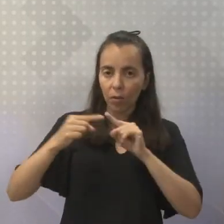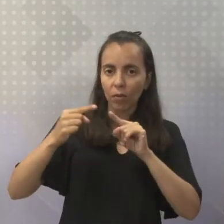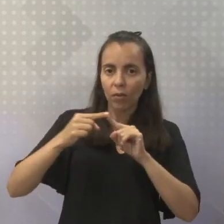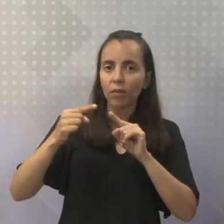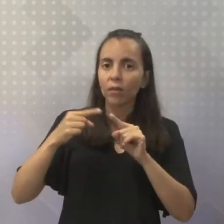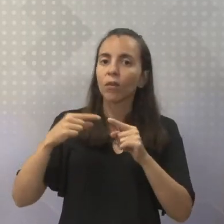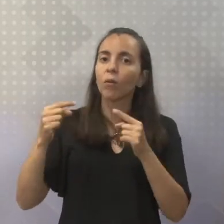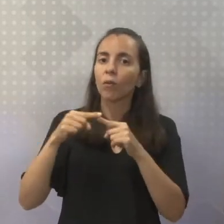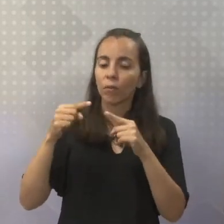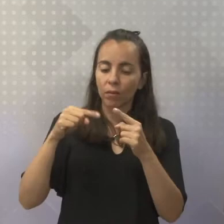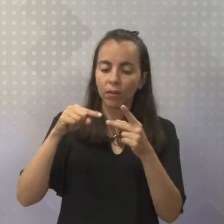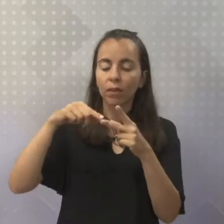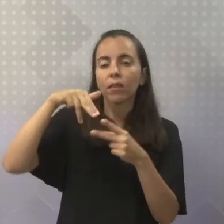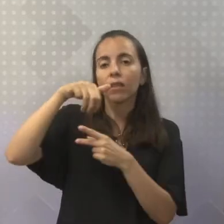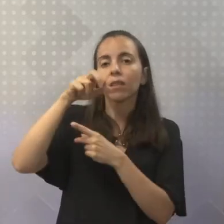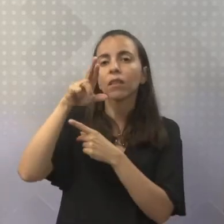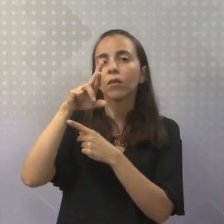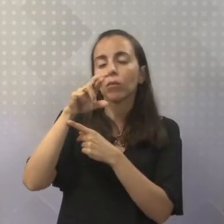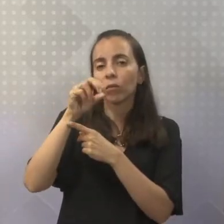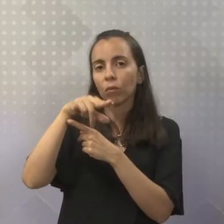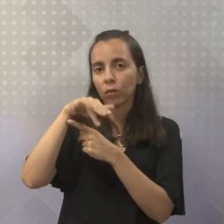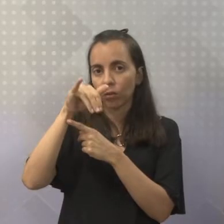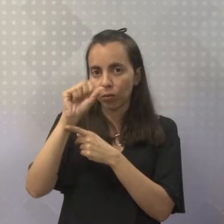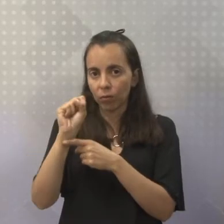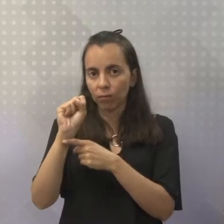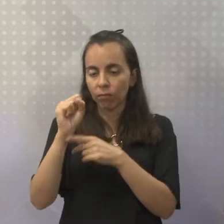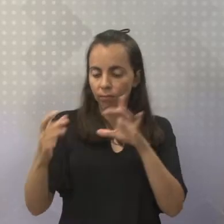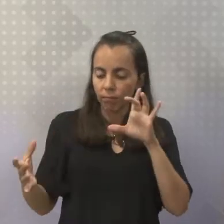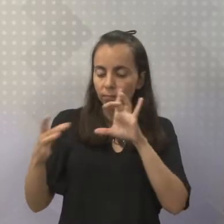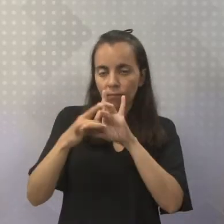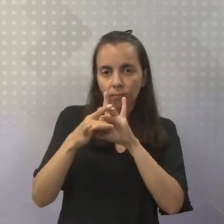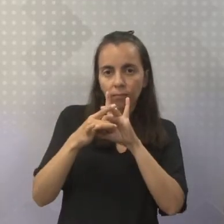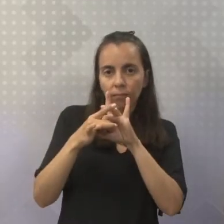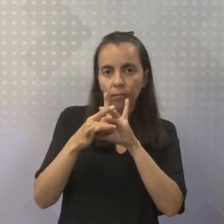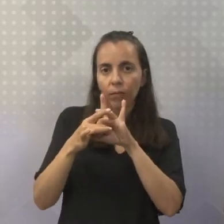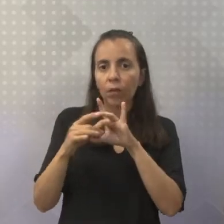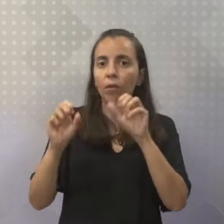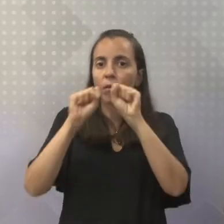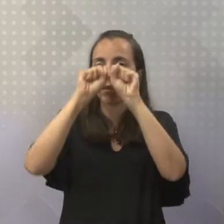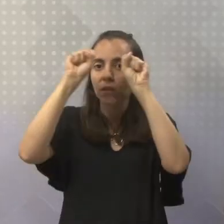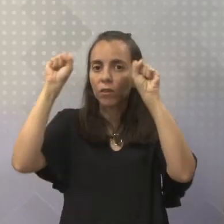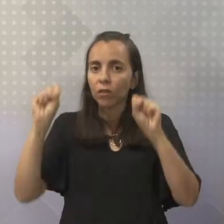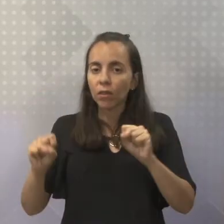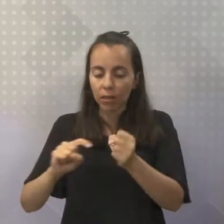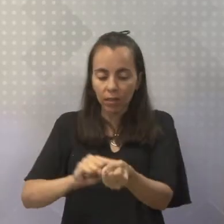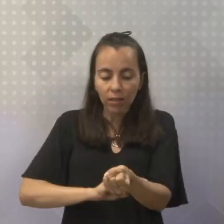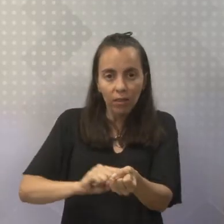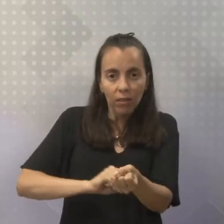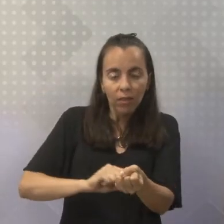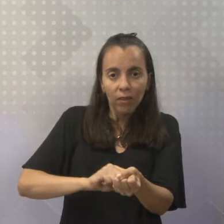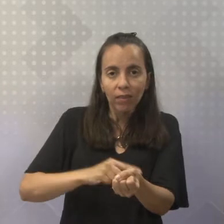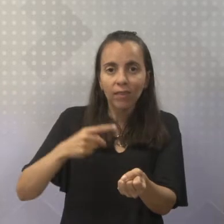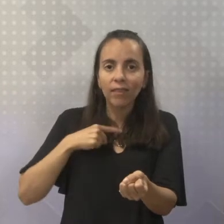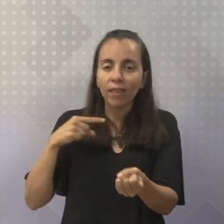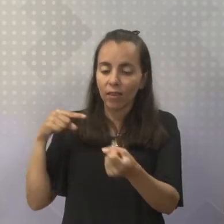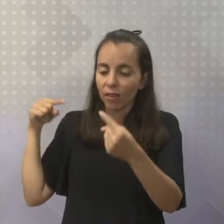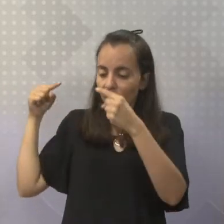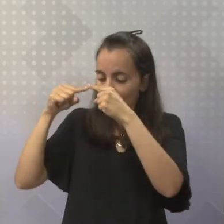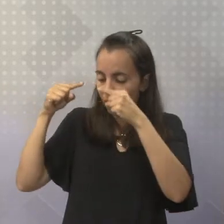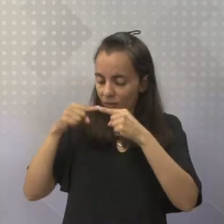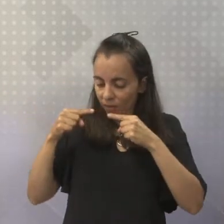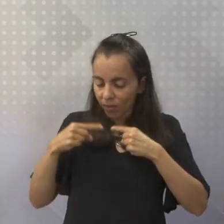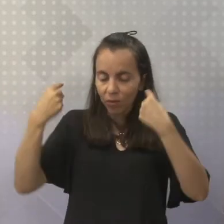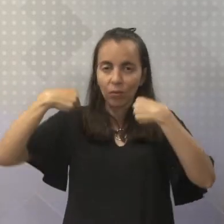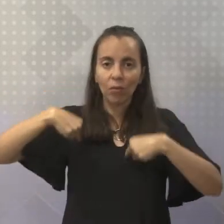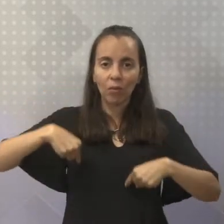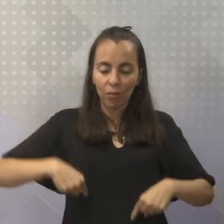chamadas neurônios. Então, o sistema nervoso representa uma rede de comunicação do